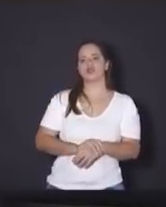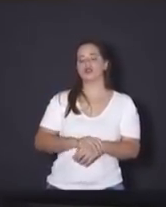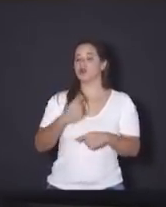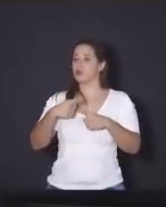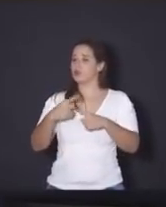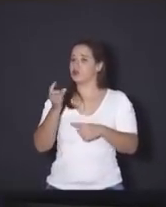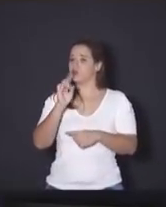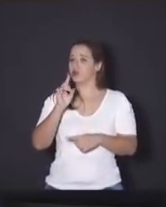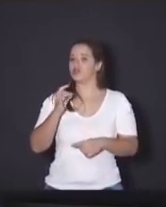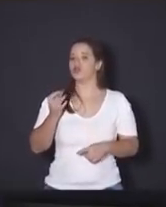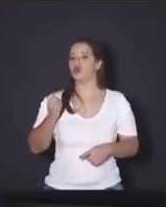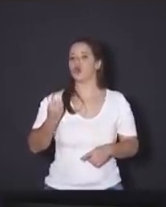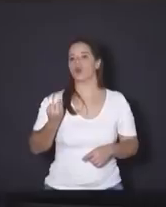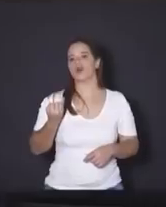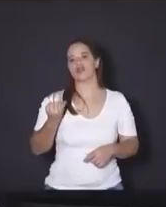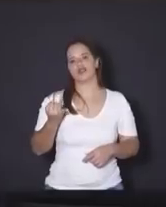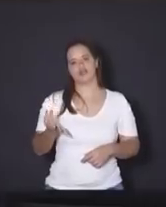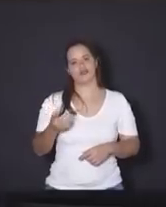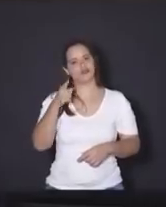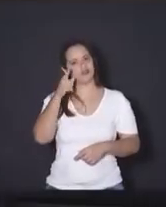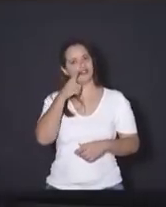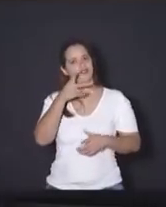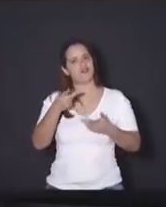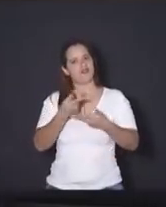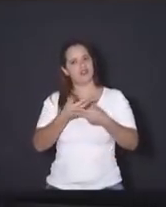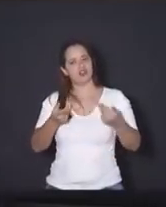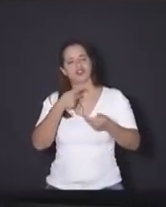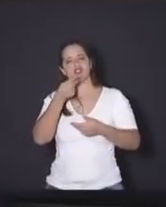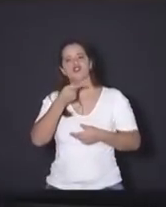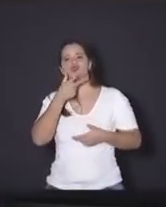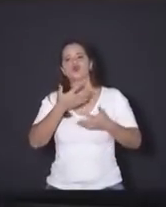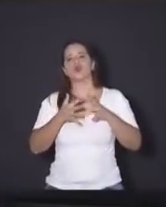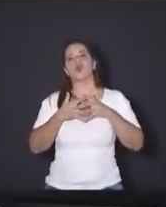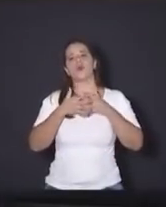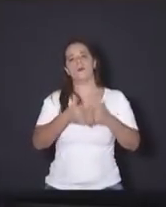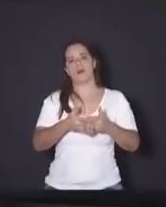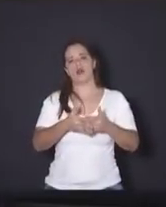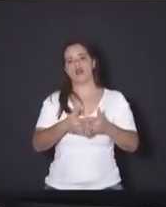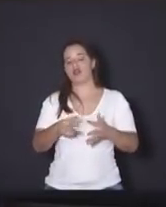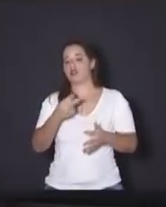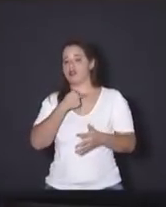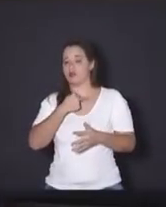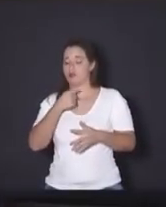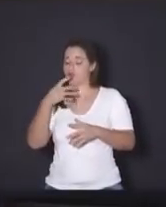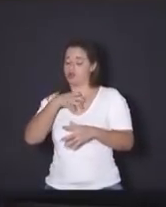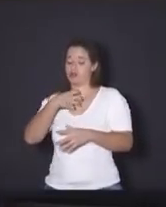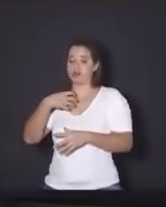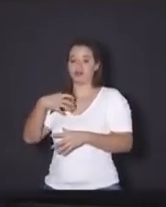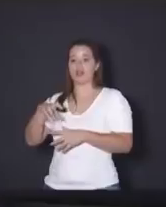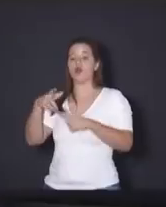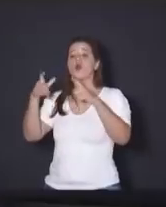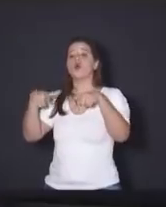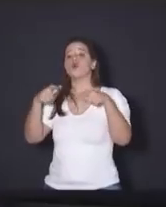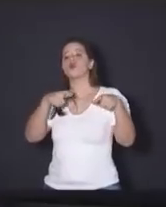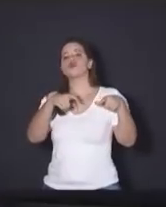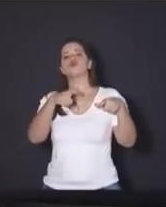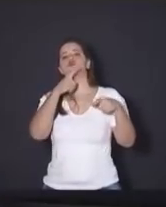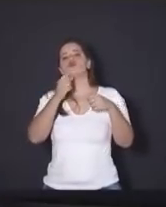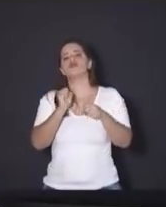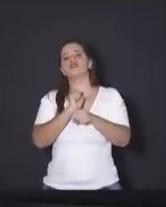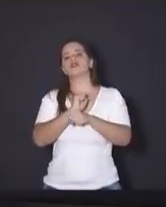quantitativa está falando de um fenômeno complexo onde algo que por exemplo não pode acontecer na cidade de salvador onde muito se espera